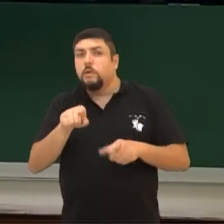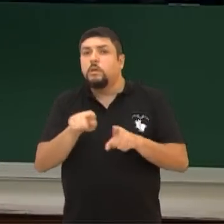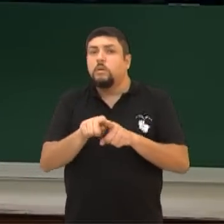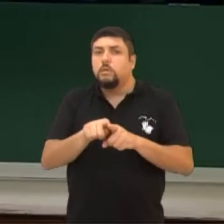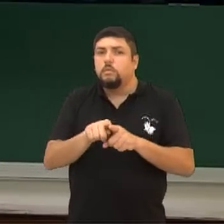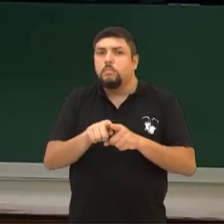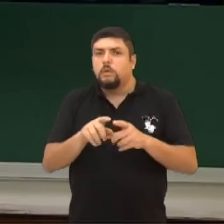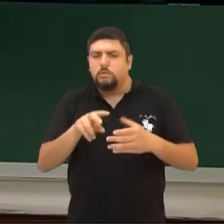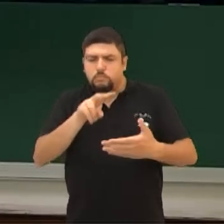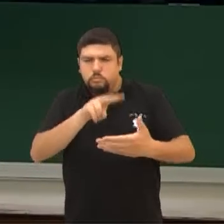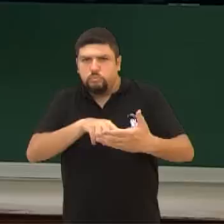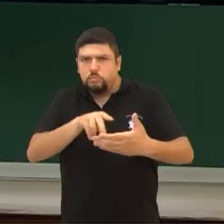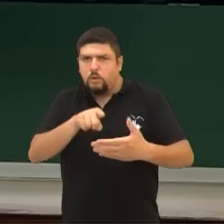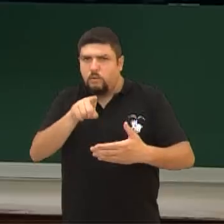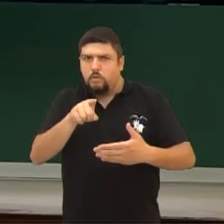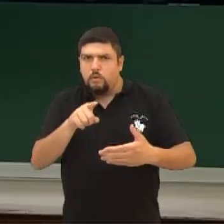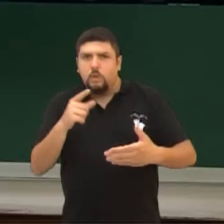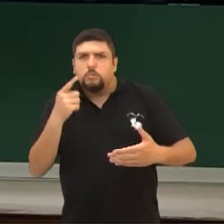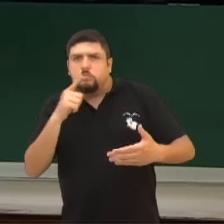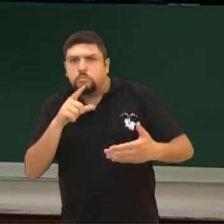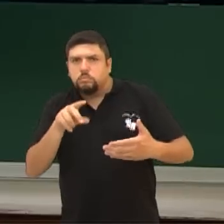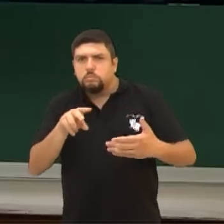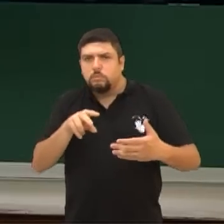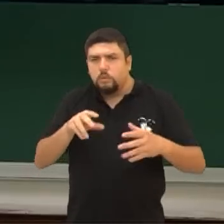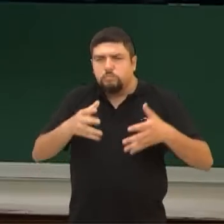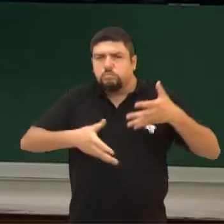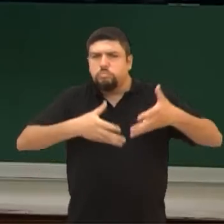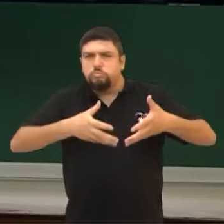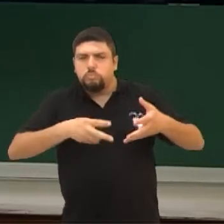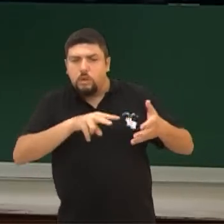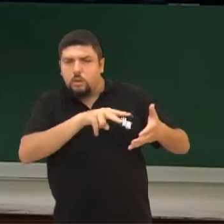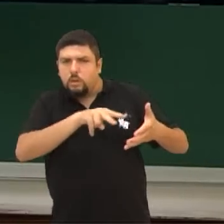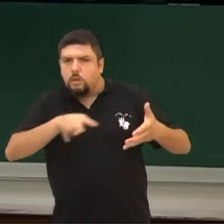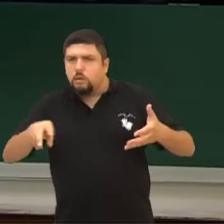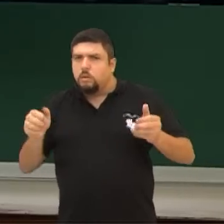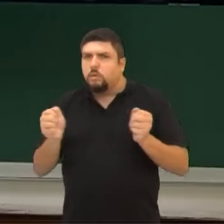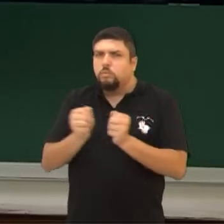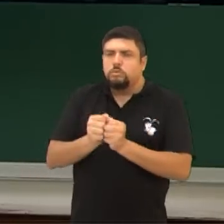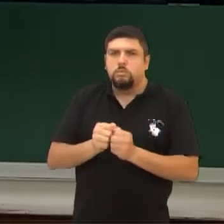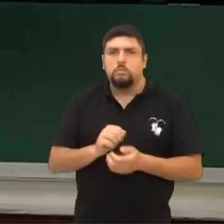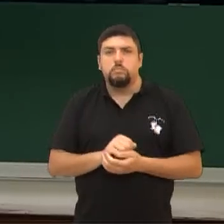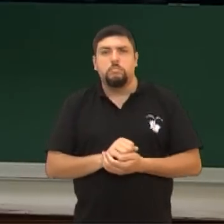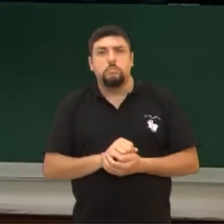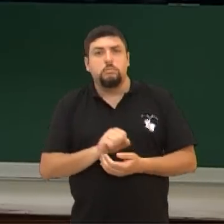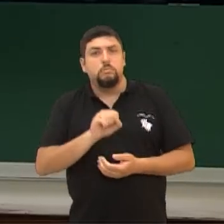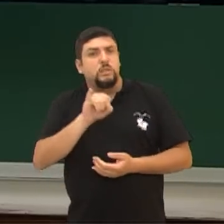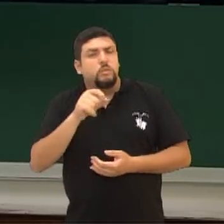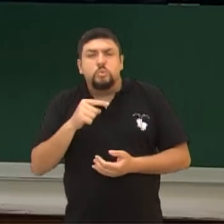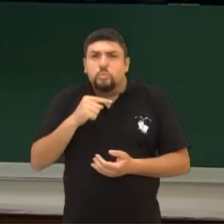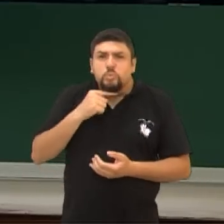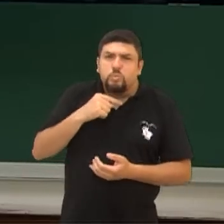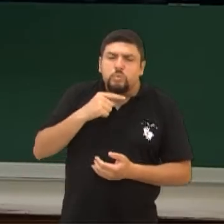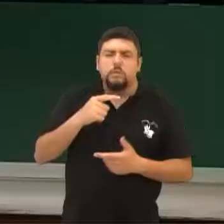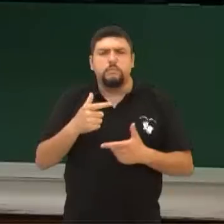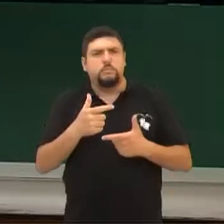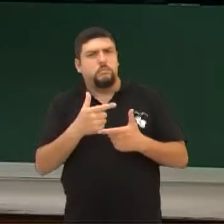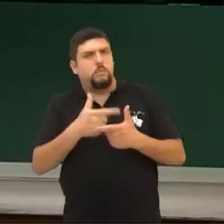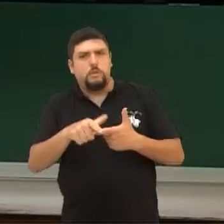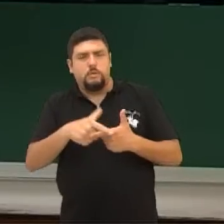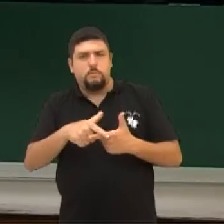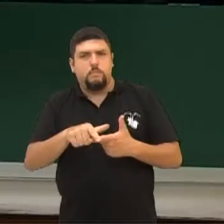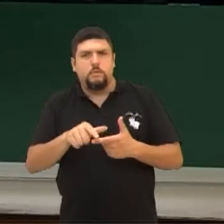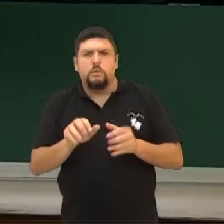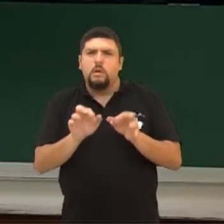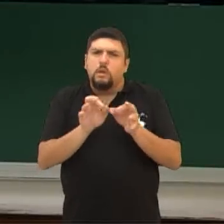leitura. Você está conseguindo acompanhar a professora? Perfeito. Ah, você não consegue acompanhar? Não tem problema.